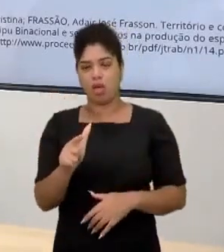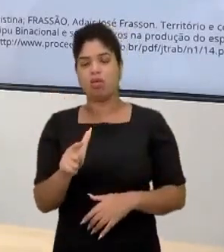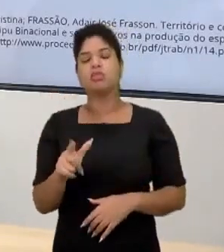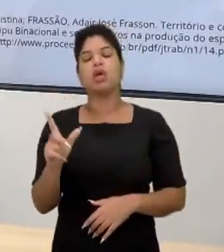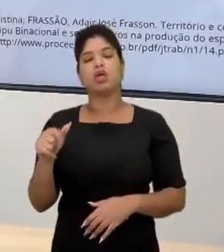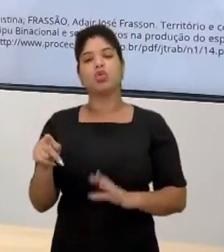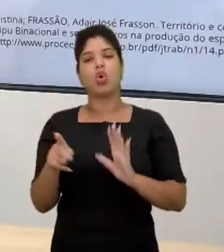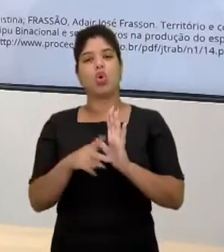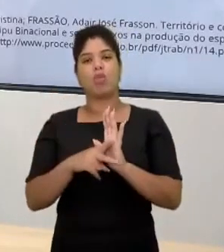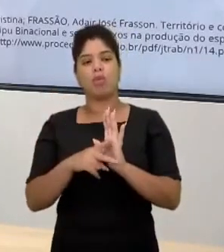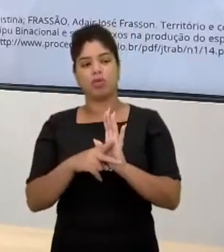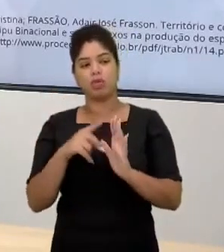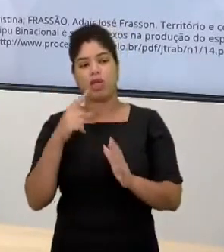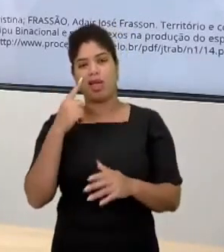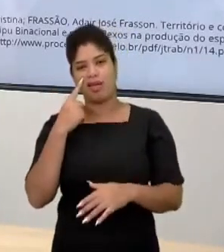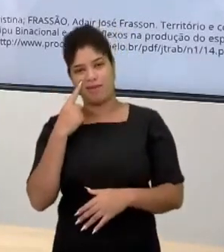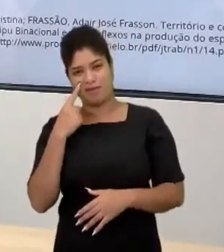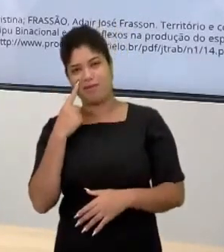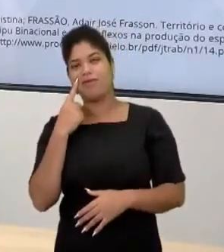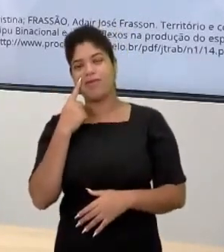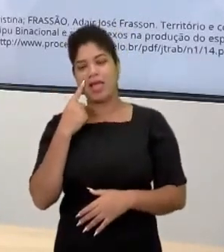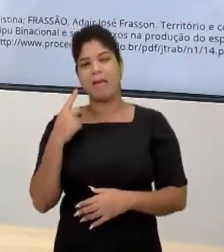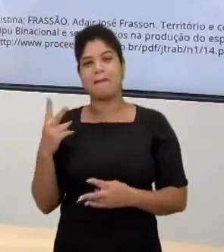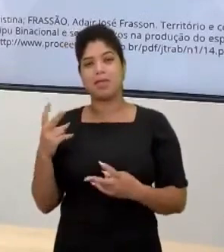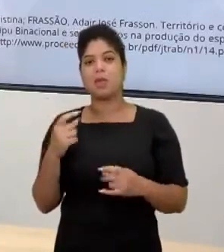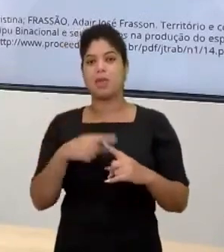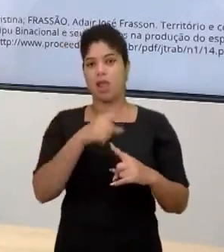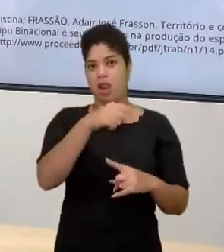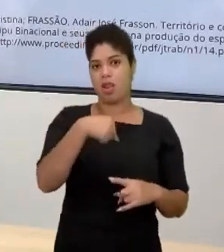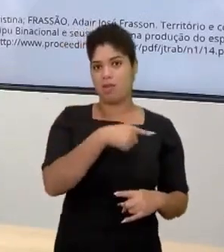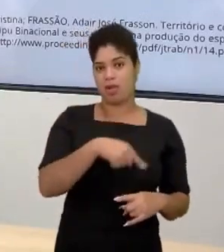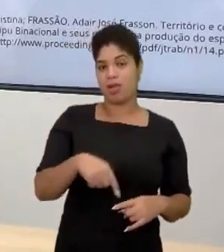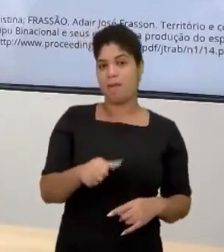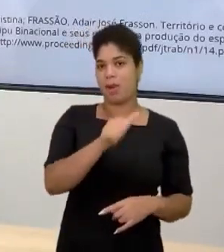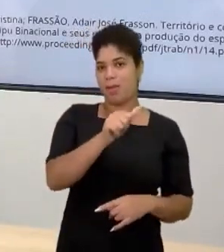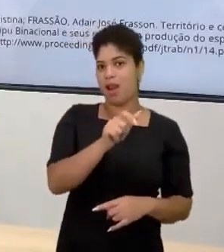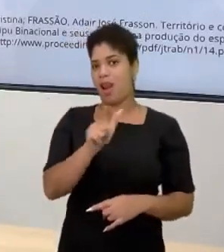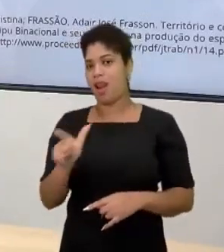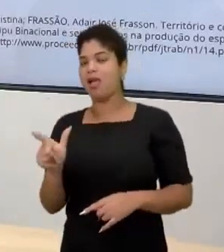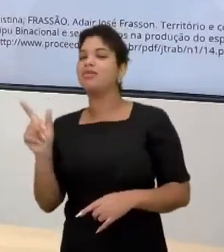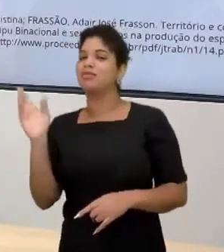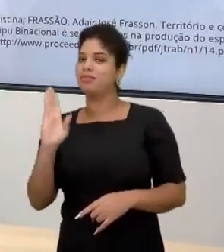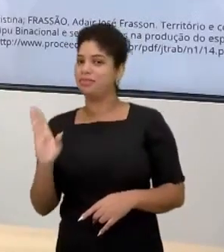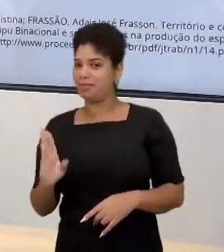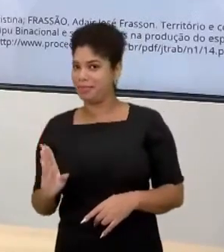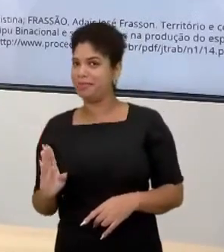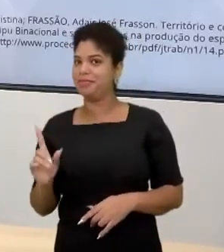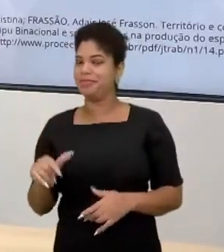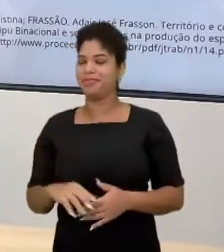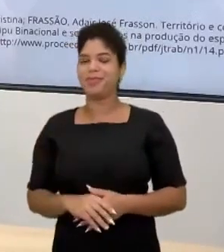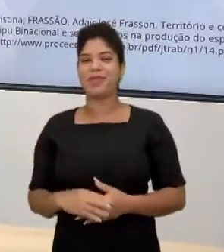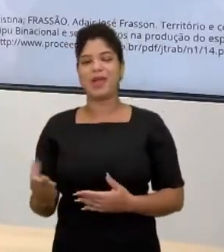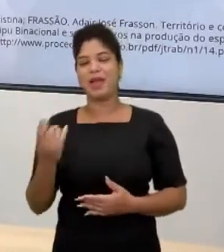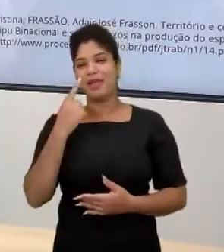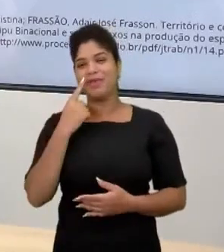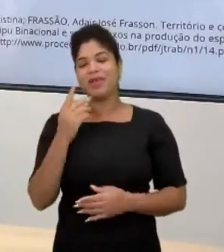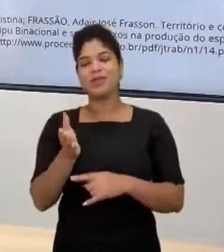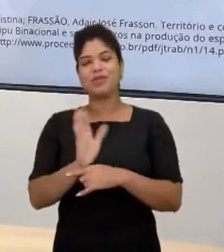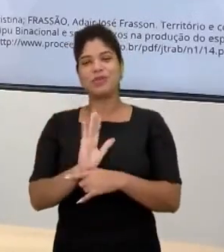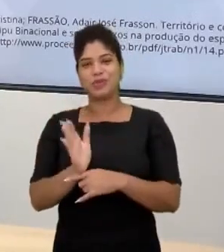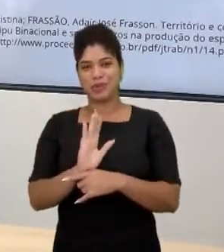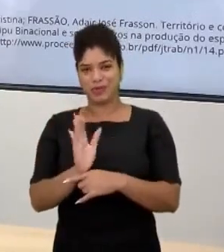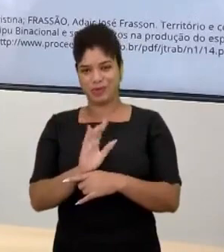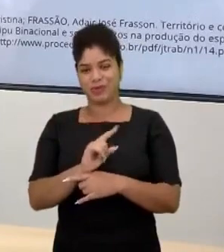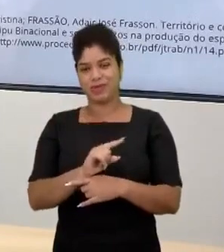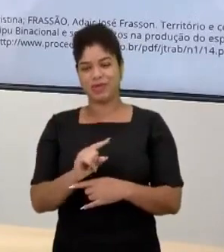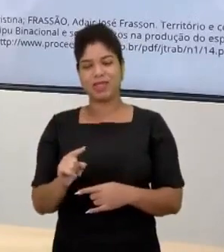usina, né, em tamanho, em geração, em produção de energia do planeta, tá certo? Nós vamos ver aqui um vídeo para